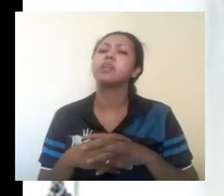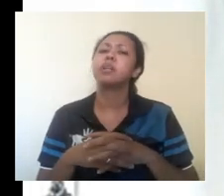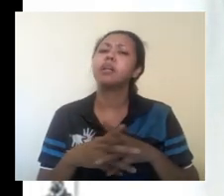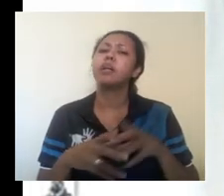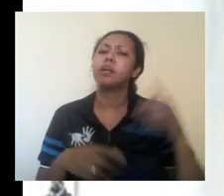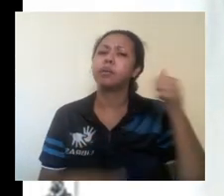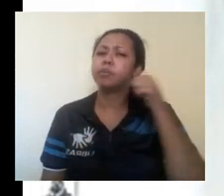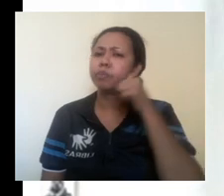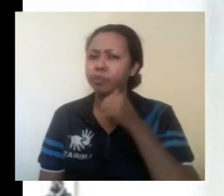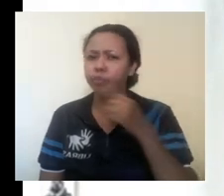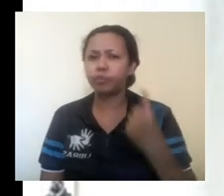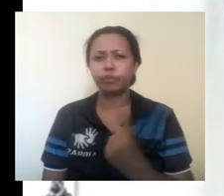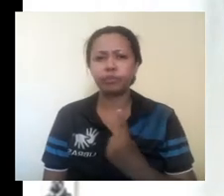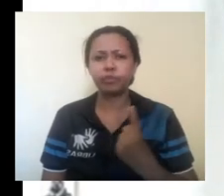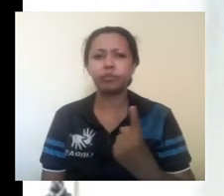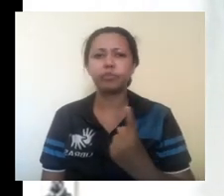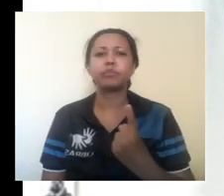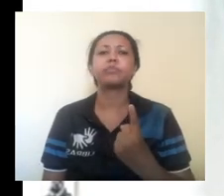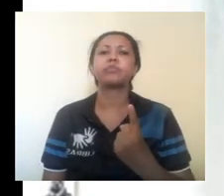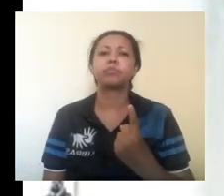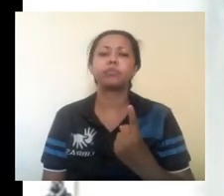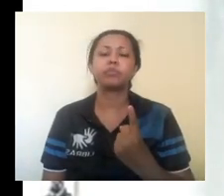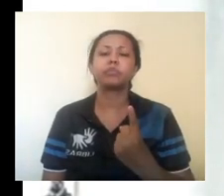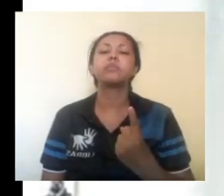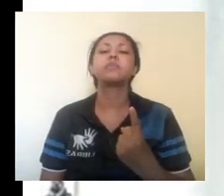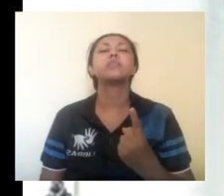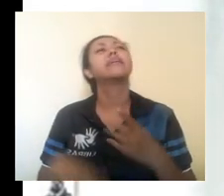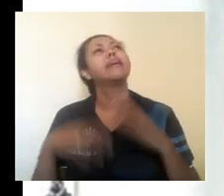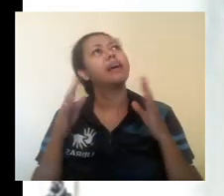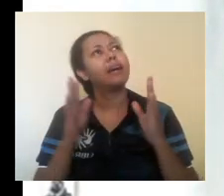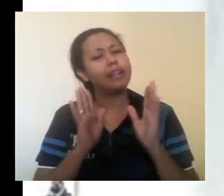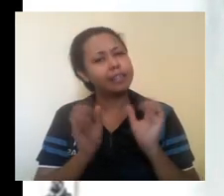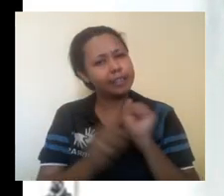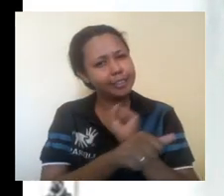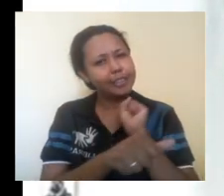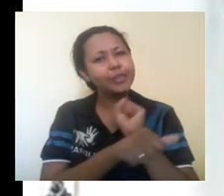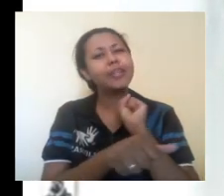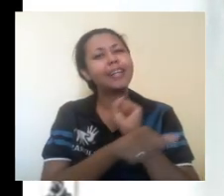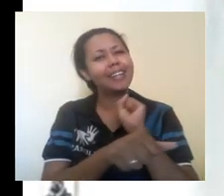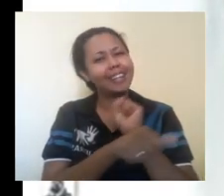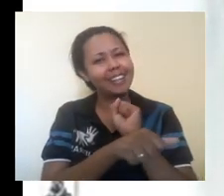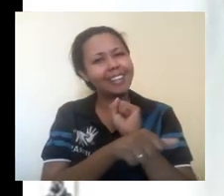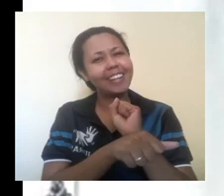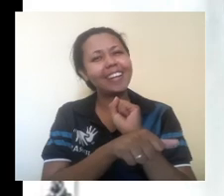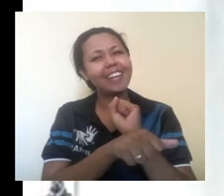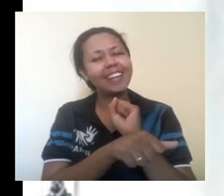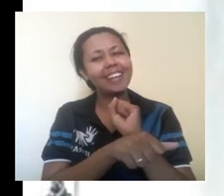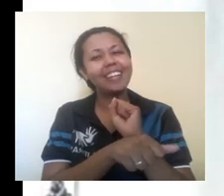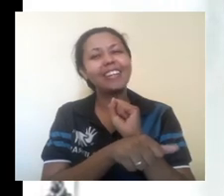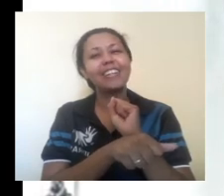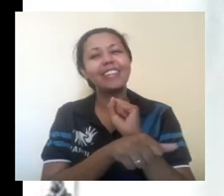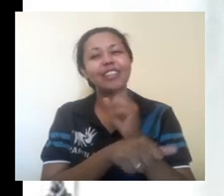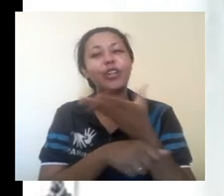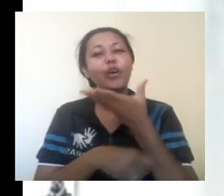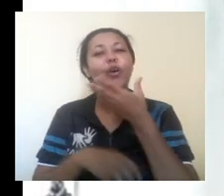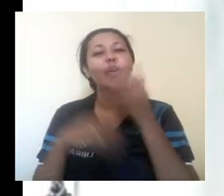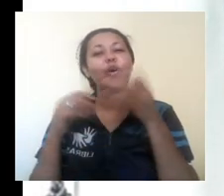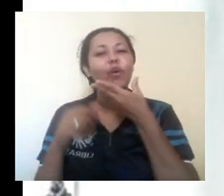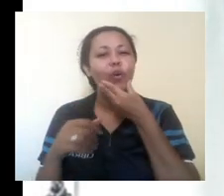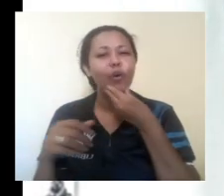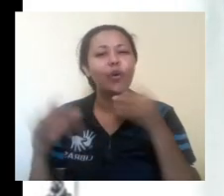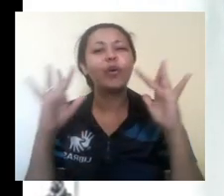nisso, de alma gêmea. Eu acredito que o Senhor une propósitos. Mas, enquanto você é solteira,